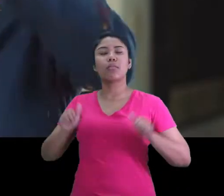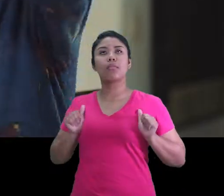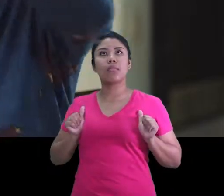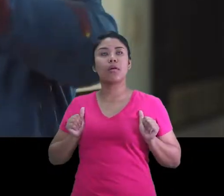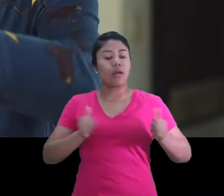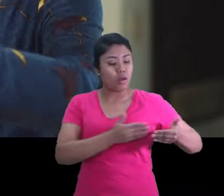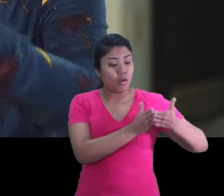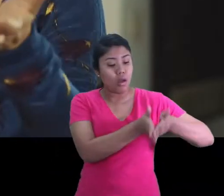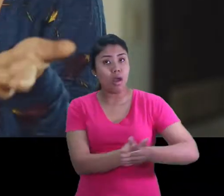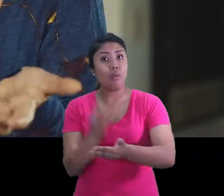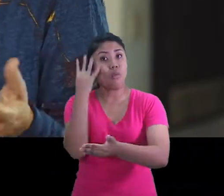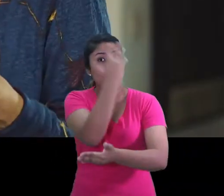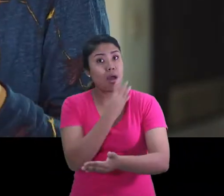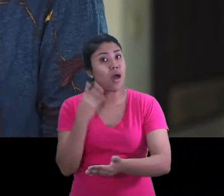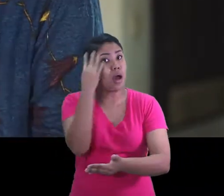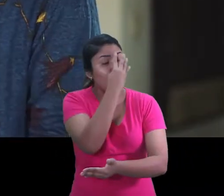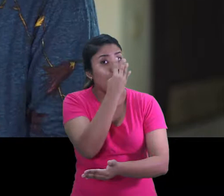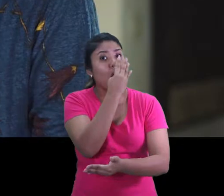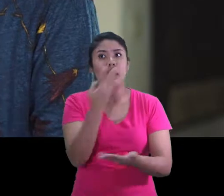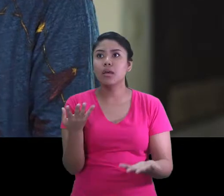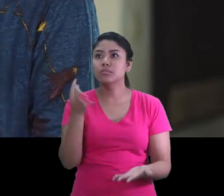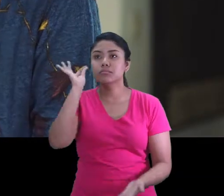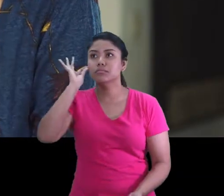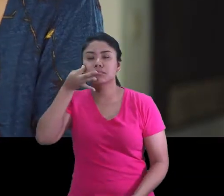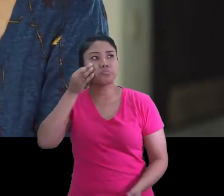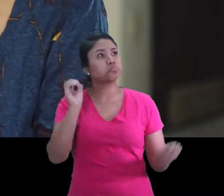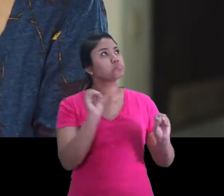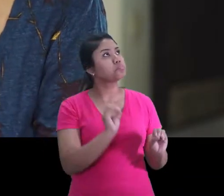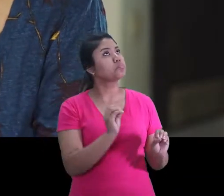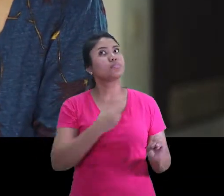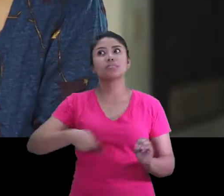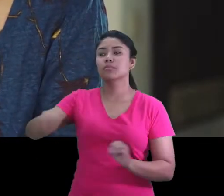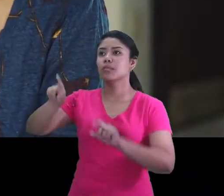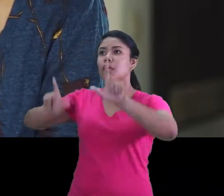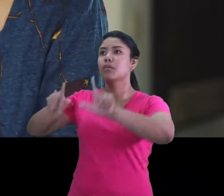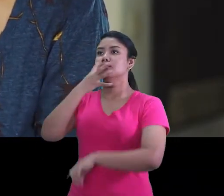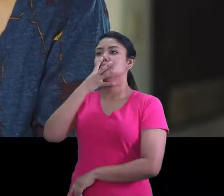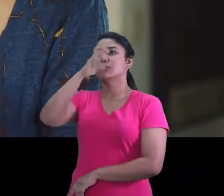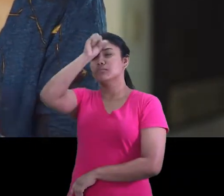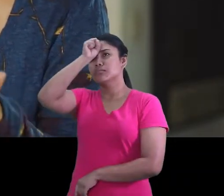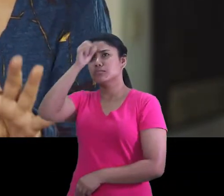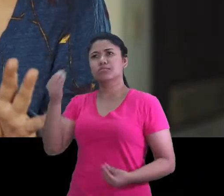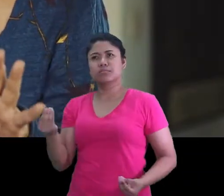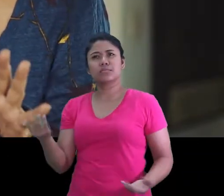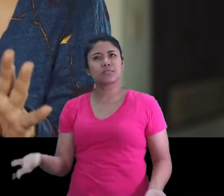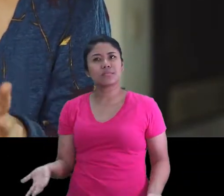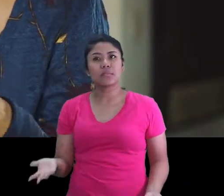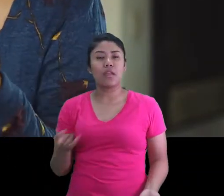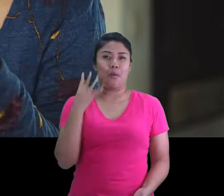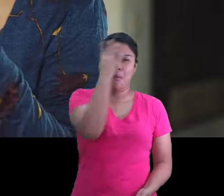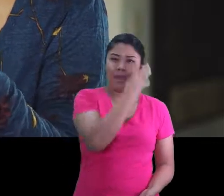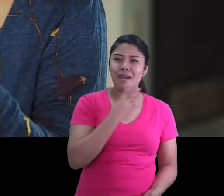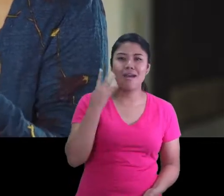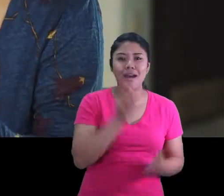para a escola, entrar na sala de aula e vai para a lousa? Eu falei, moleque atravessou um rio de barco 4 horas. E não estava acontecendo nada. E